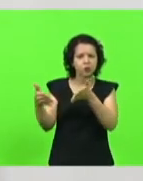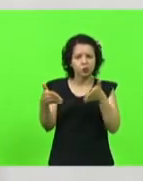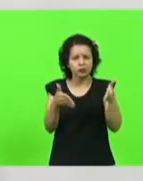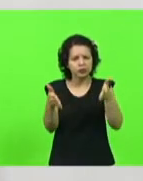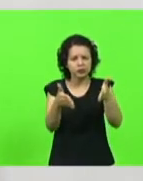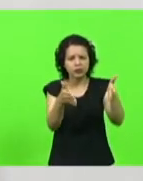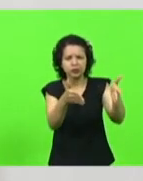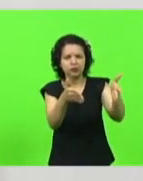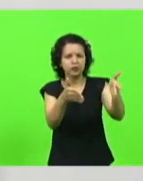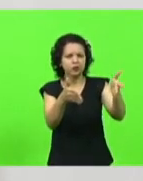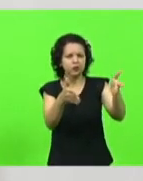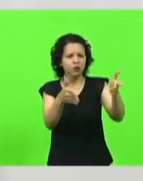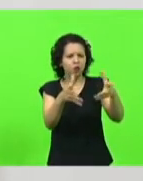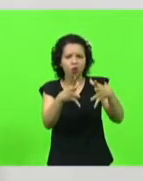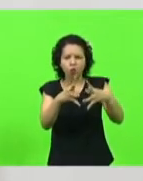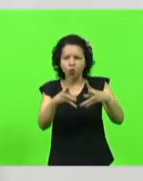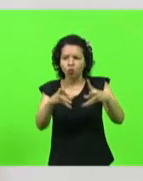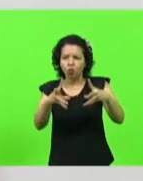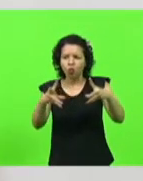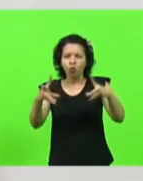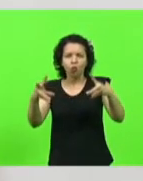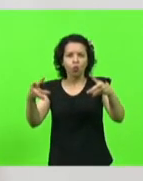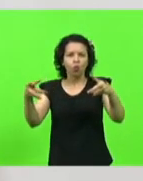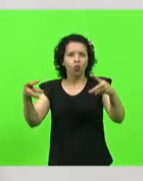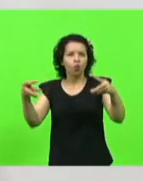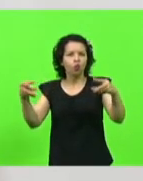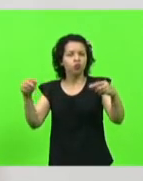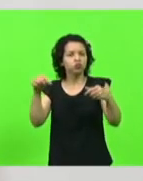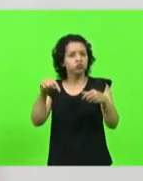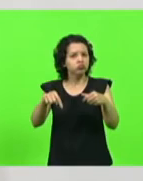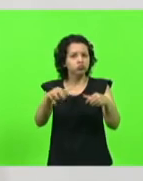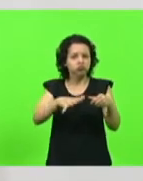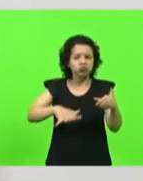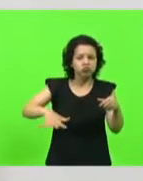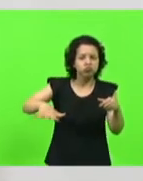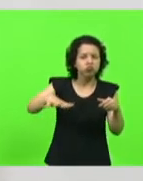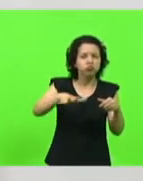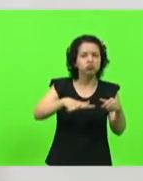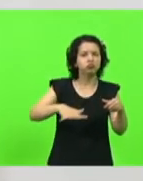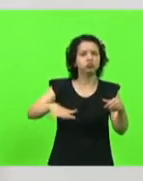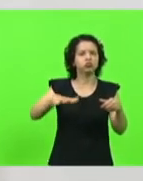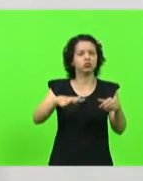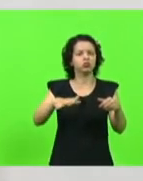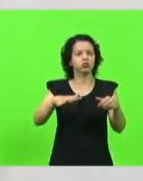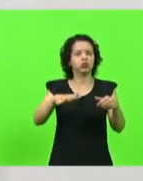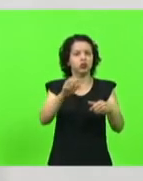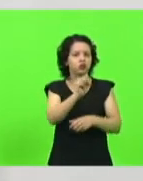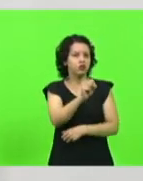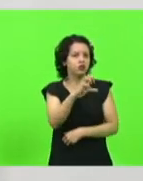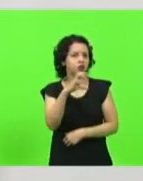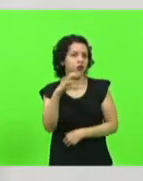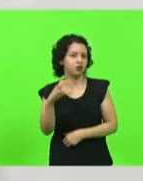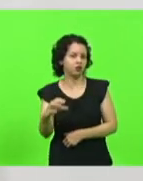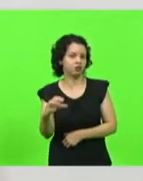território catarinense. Muitos rios desaparecendo.